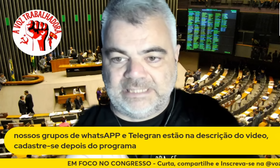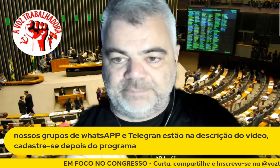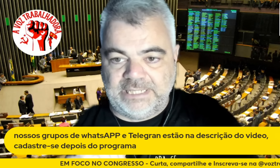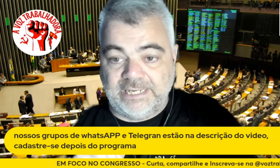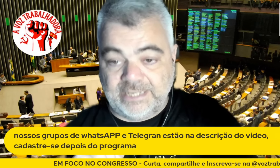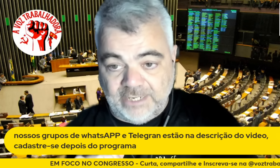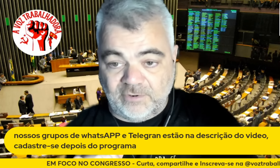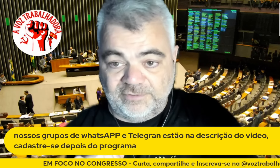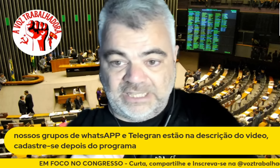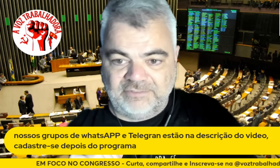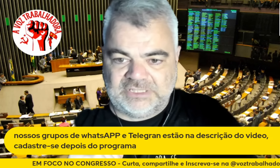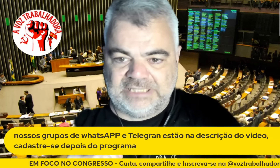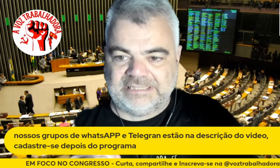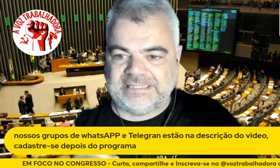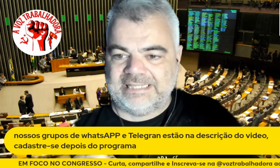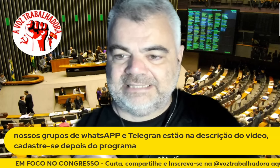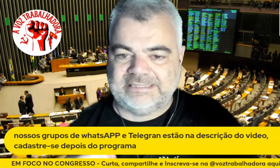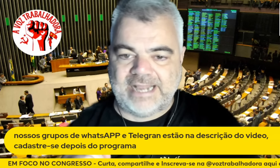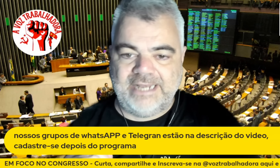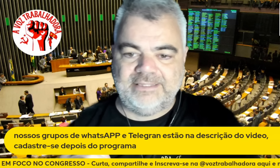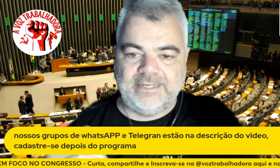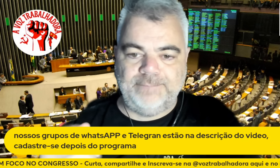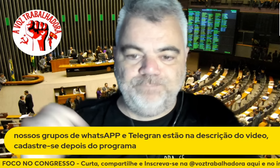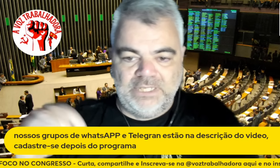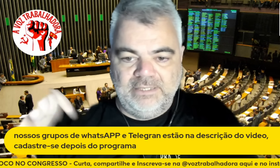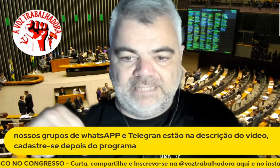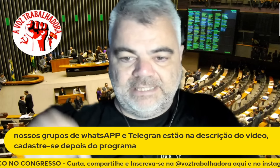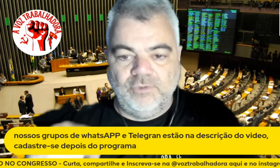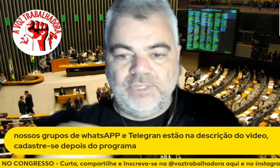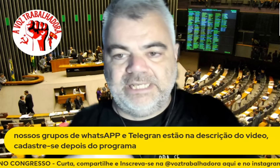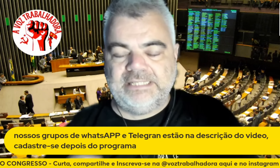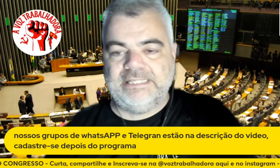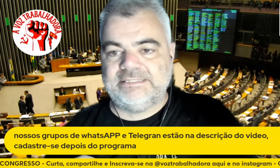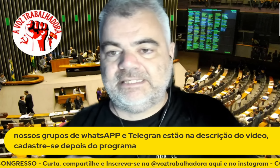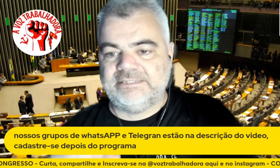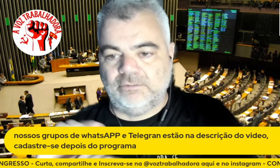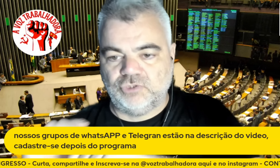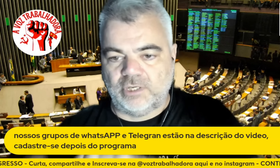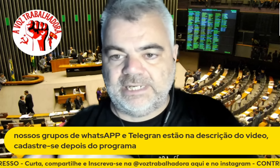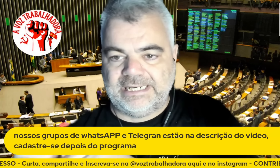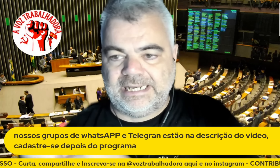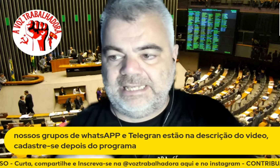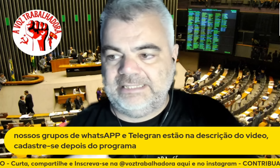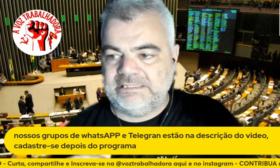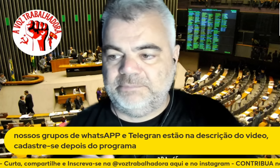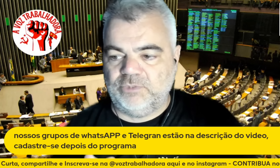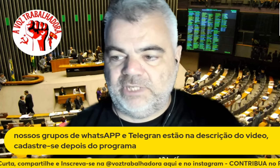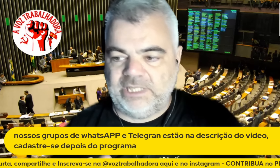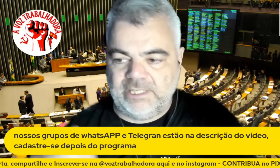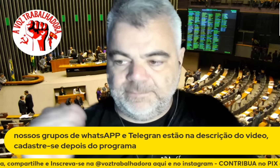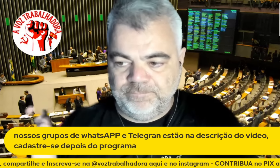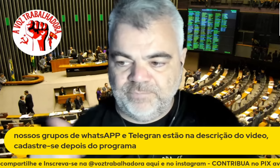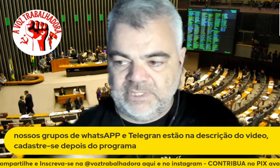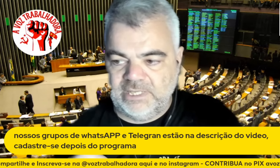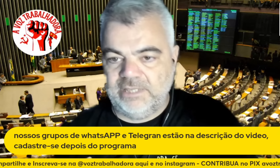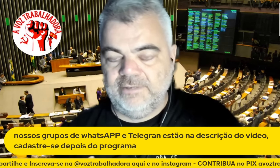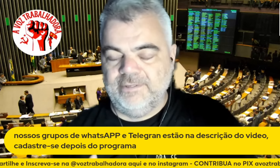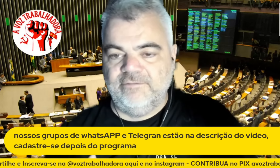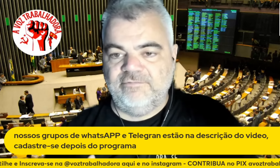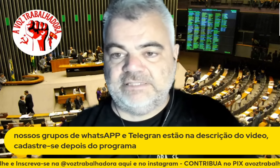WhatsApp telegram convidar vocês a se cadastrarem tá tá aqui o link na descrição só clicar ali em cima do link